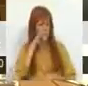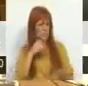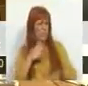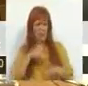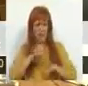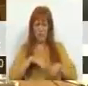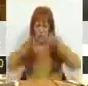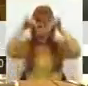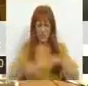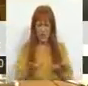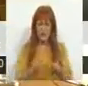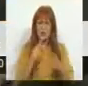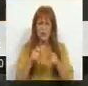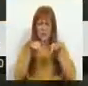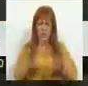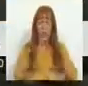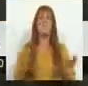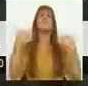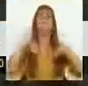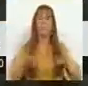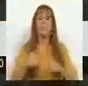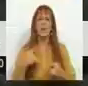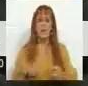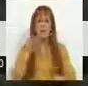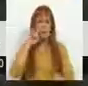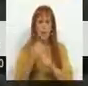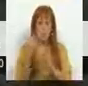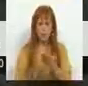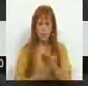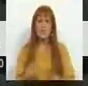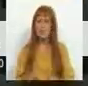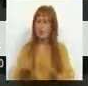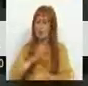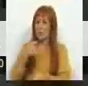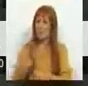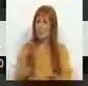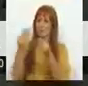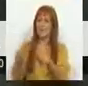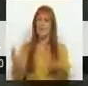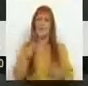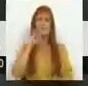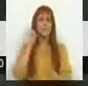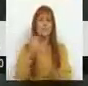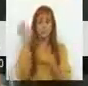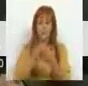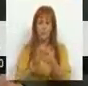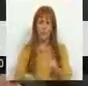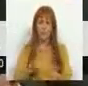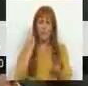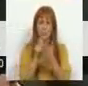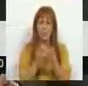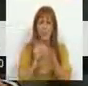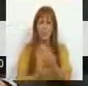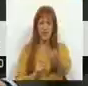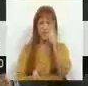pela sua atuação aqui na Comissão de Inquérito. De qualquer forma, eu tenho aqui um requerimento para apresentar ao seu Presidente, é um requerimento que tem três